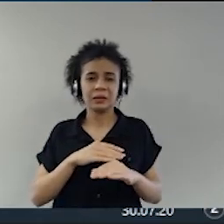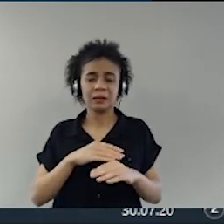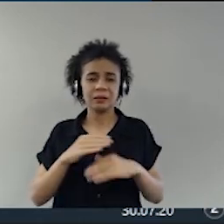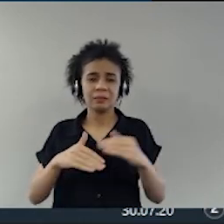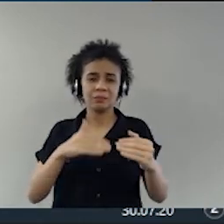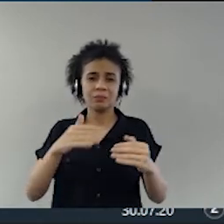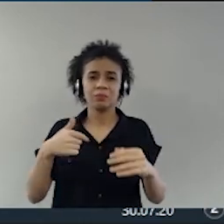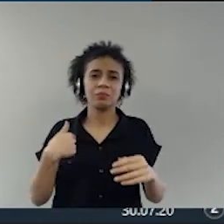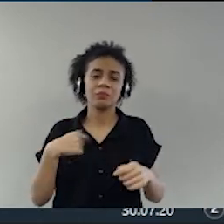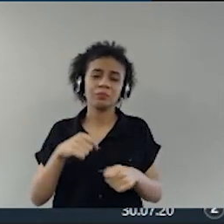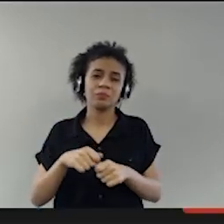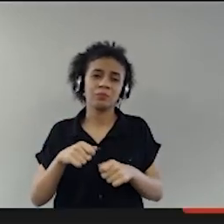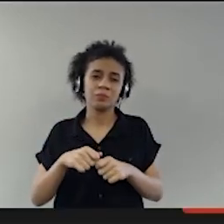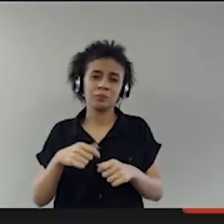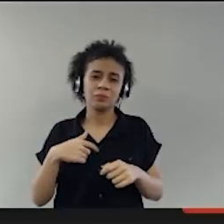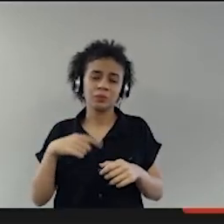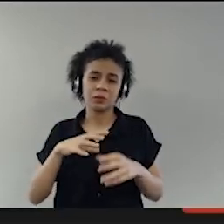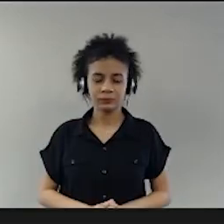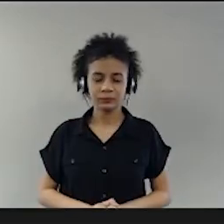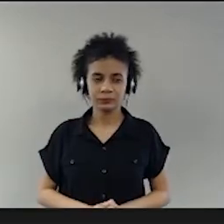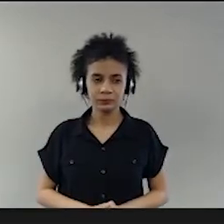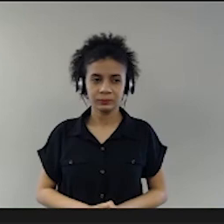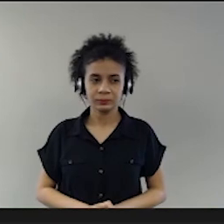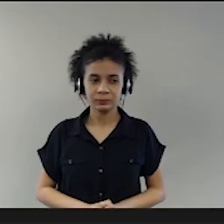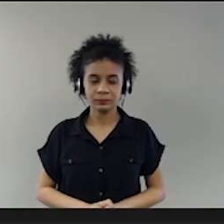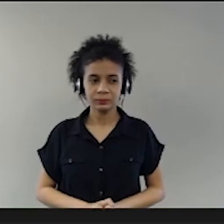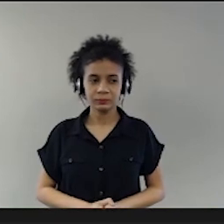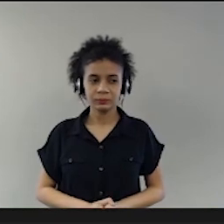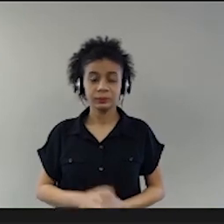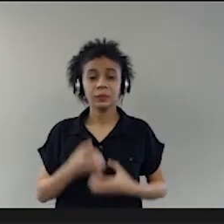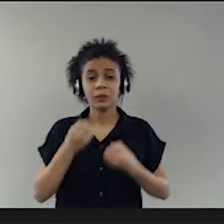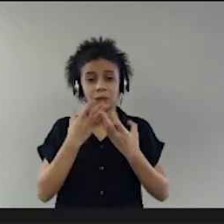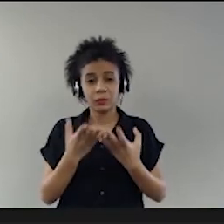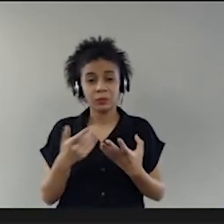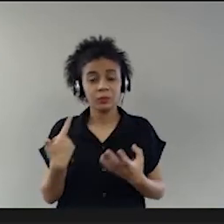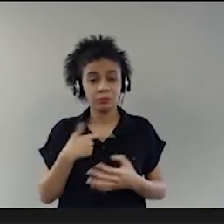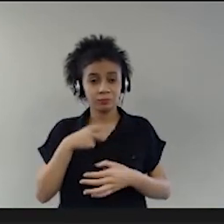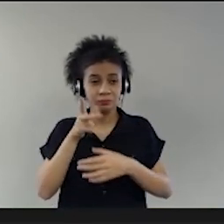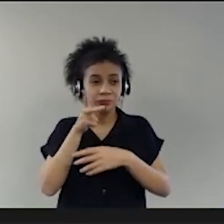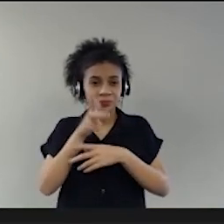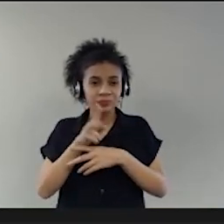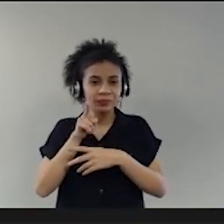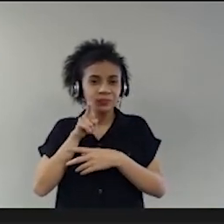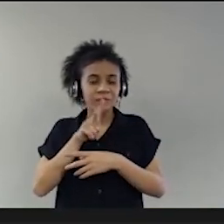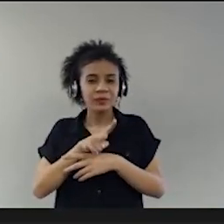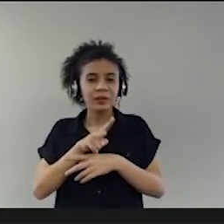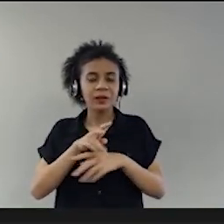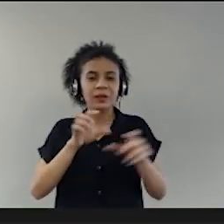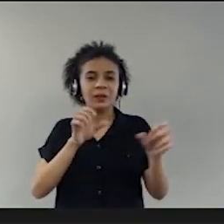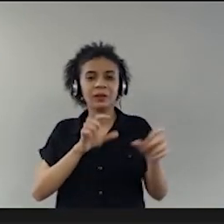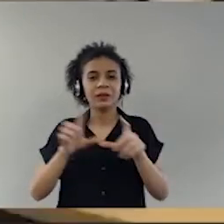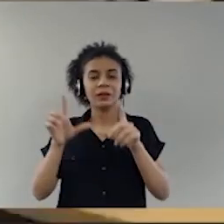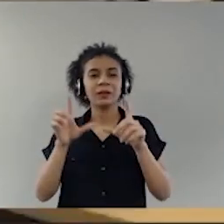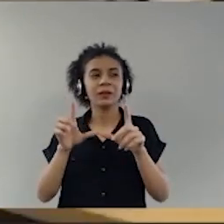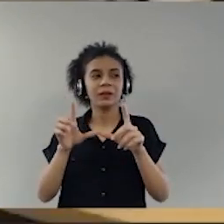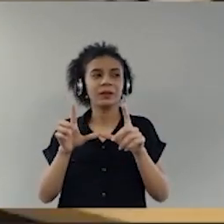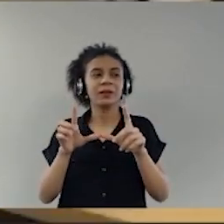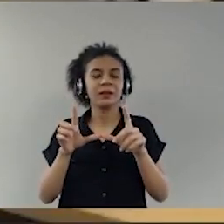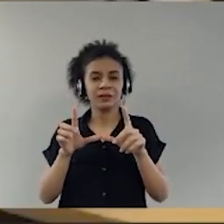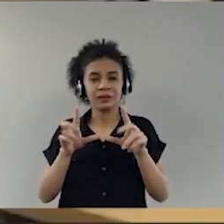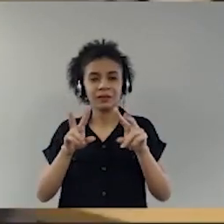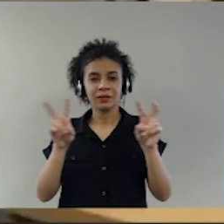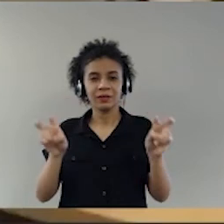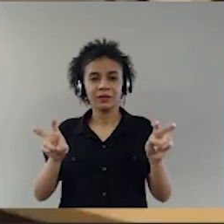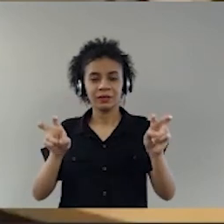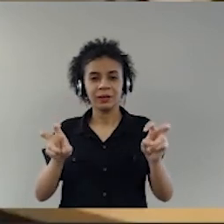levantamento que fizemos no meu gabinete. Bom, nós estamos assistindo ao painel